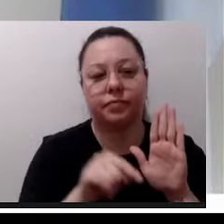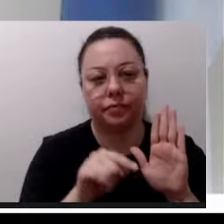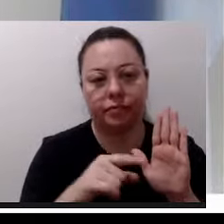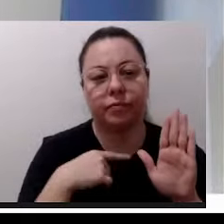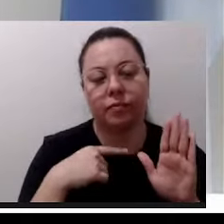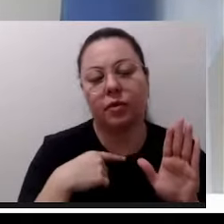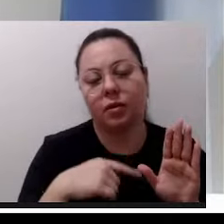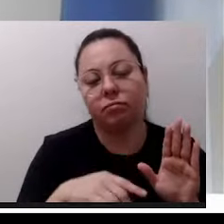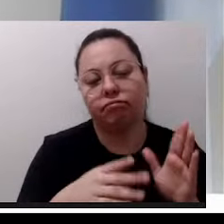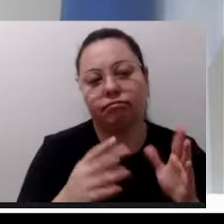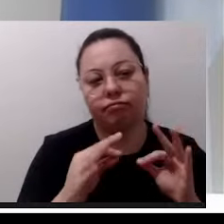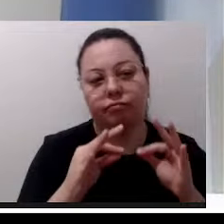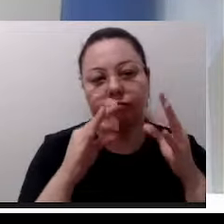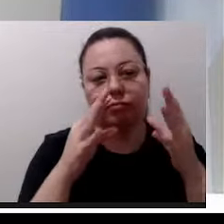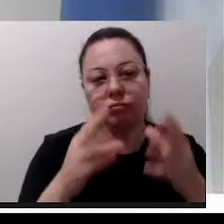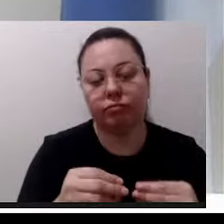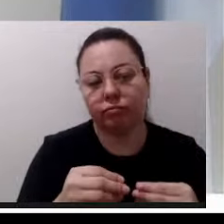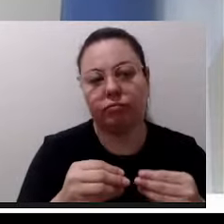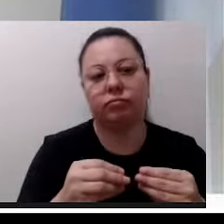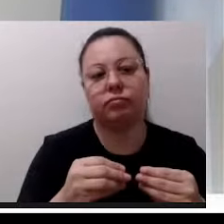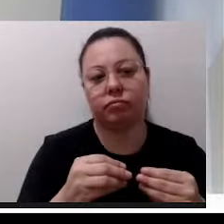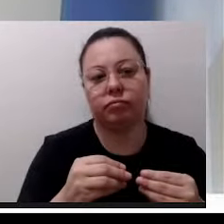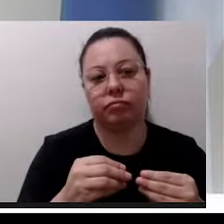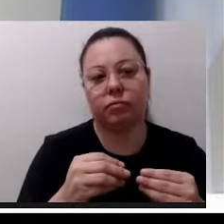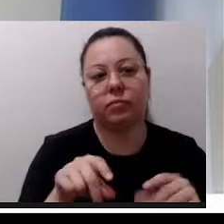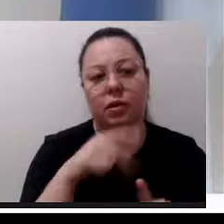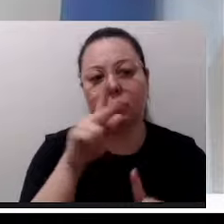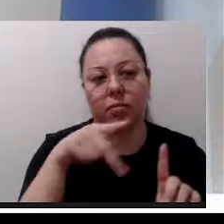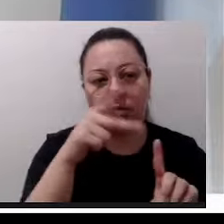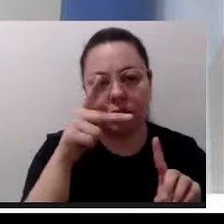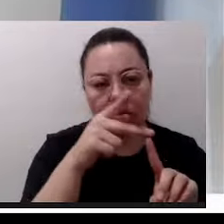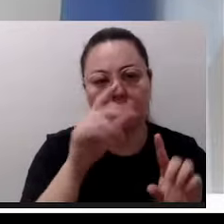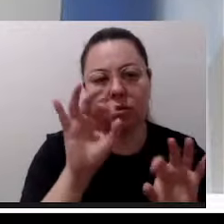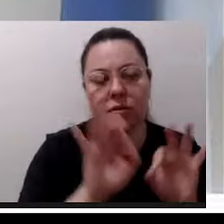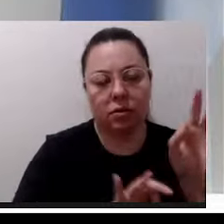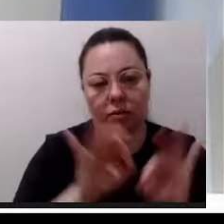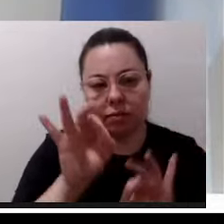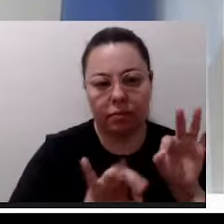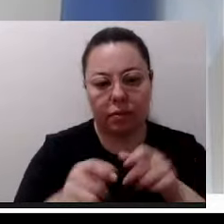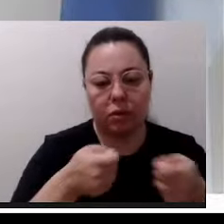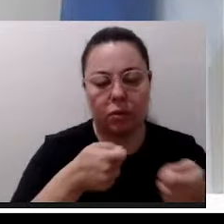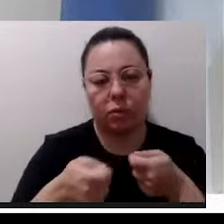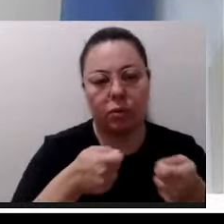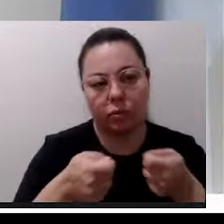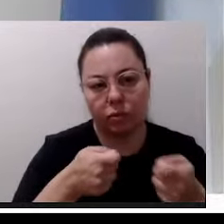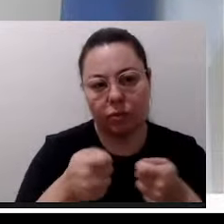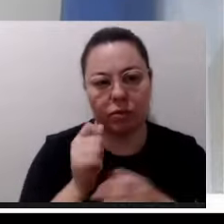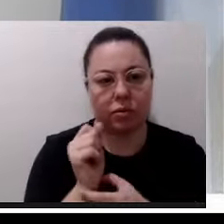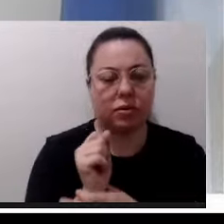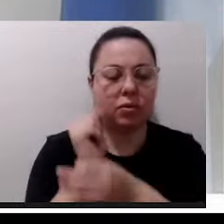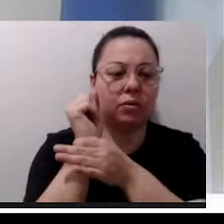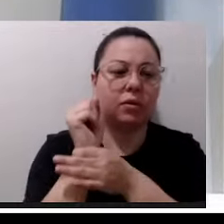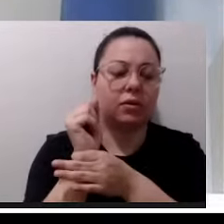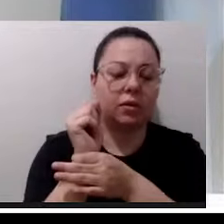princípios da eficiência do planejamento do controle da segurança da